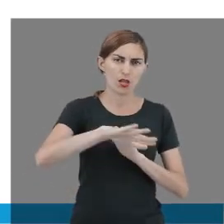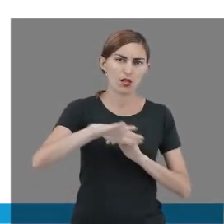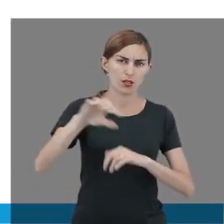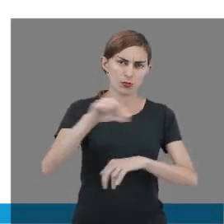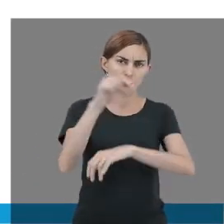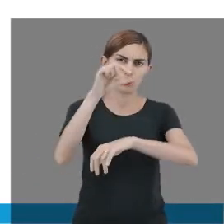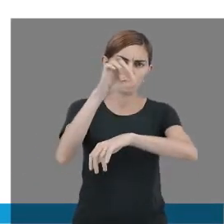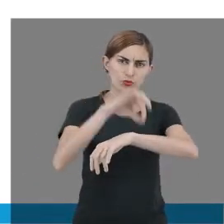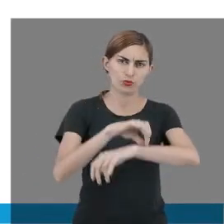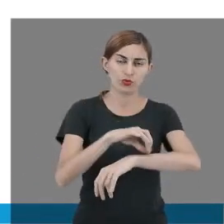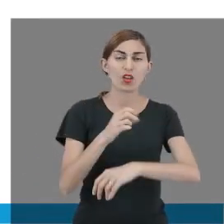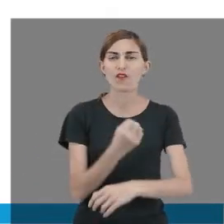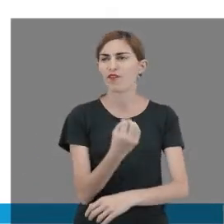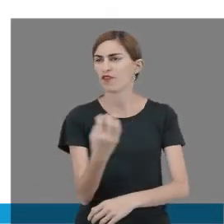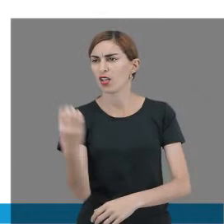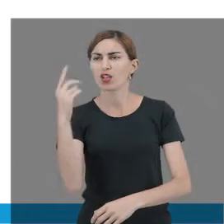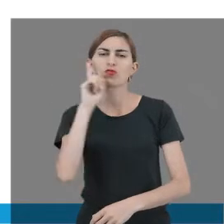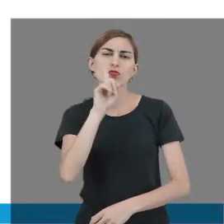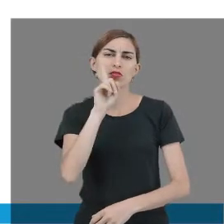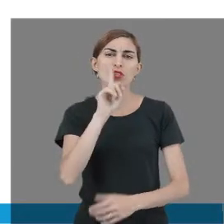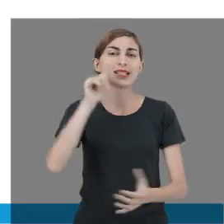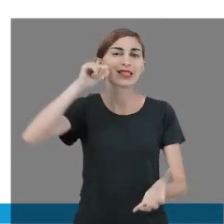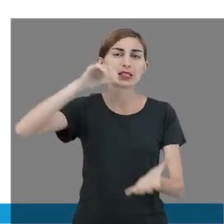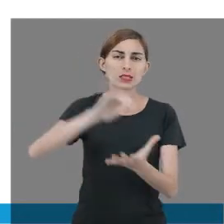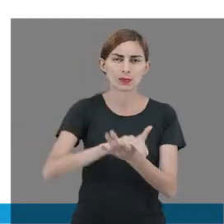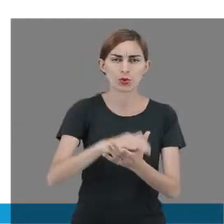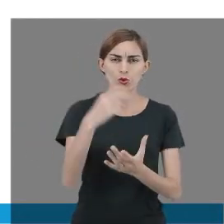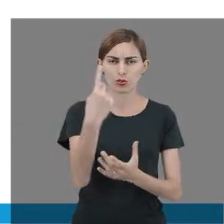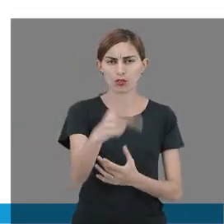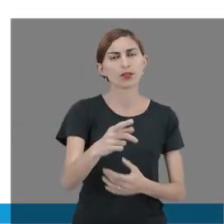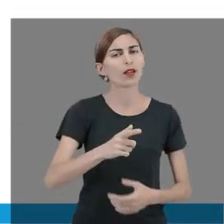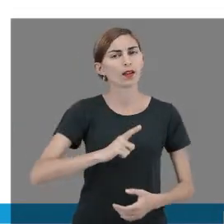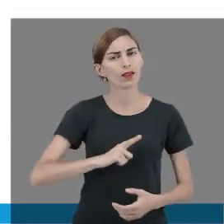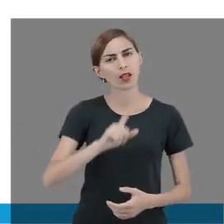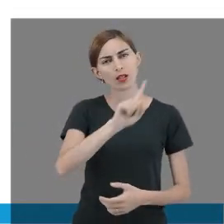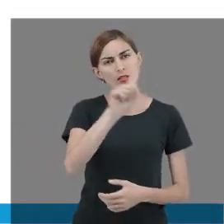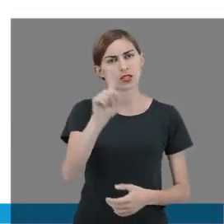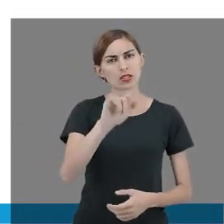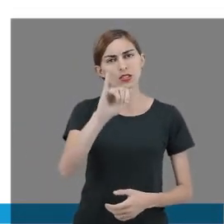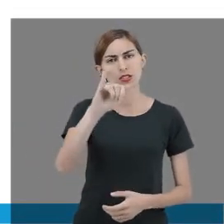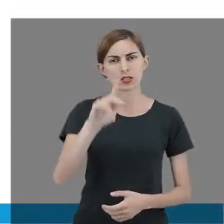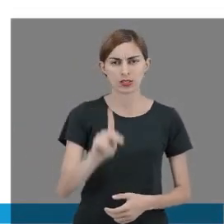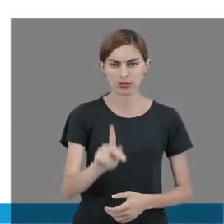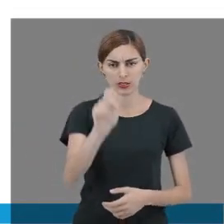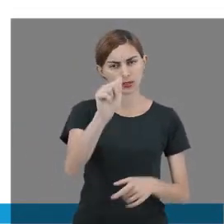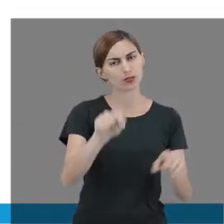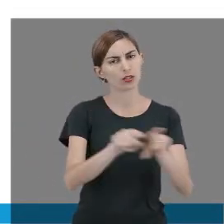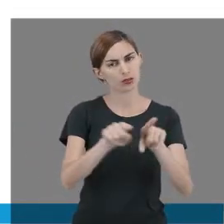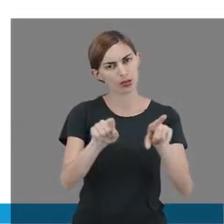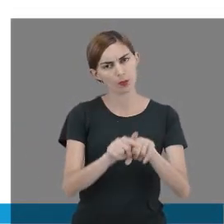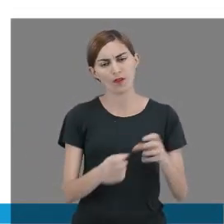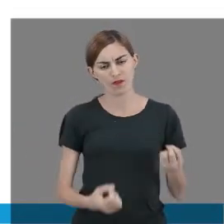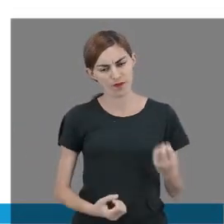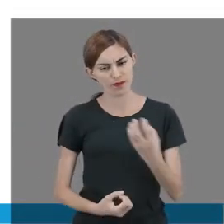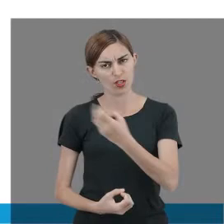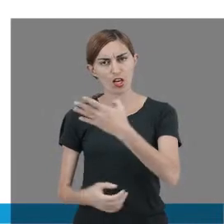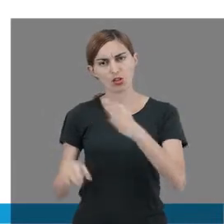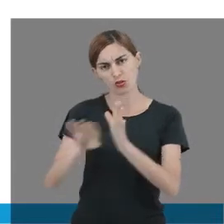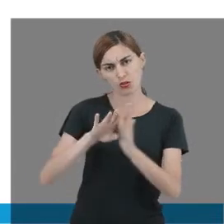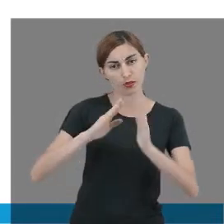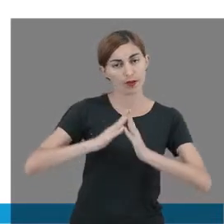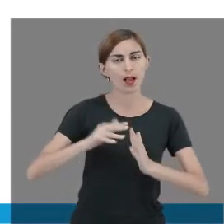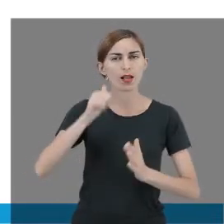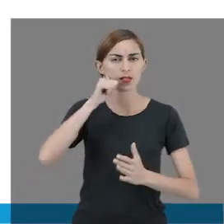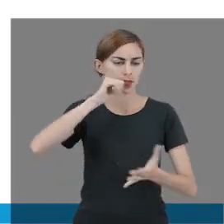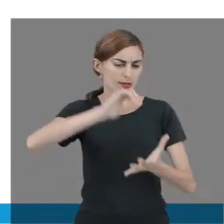mosquito e ele viaja para os Estados Unidos e a esposa dele tem a Zika também. Ele tem Zika e quando ele viaja e chega em casa, a